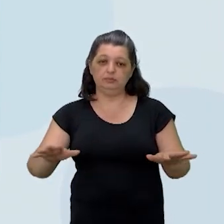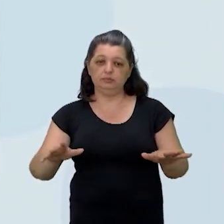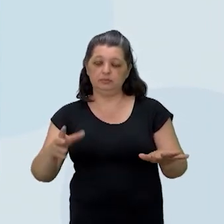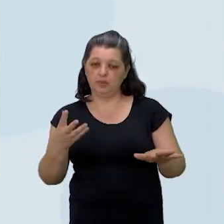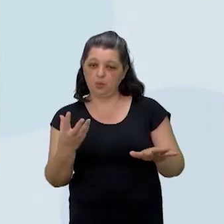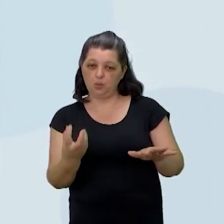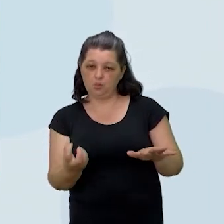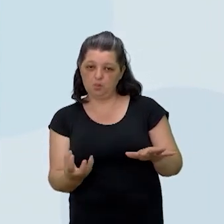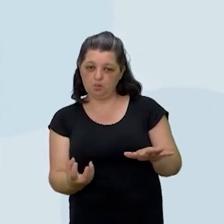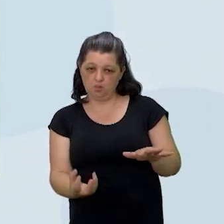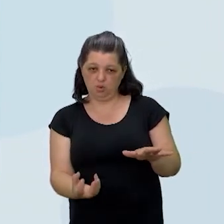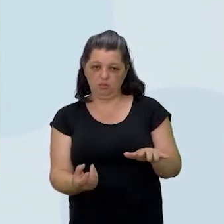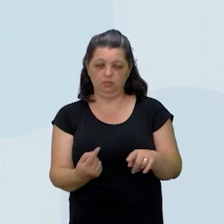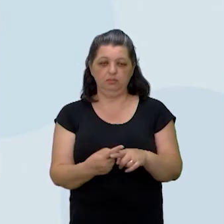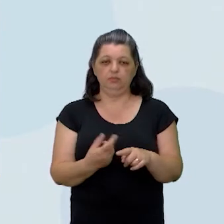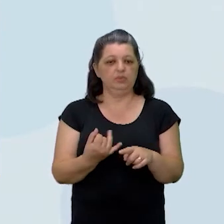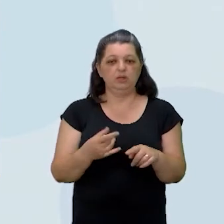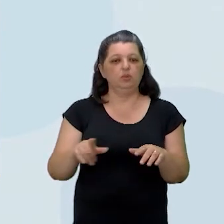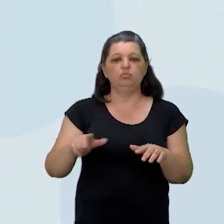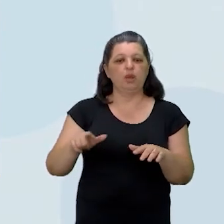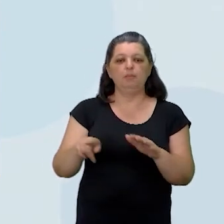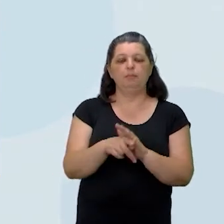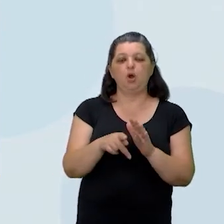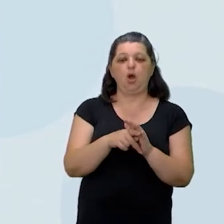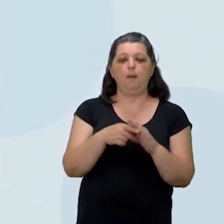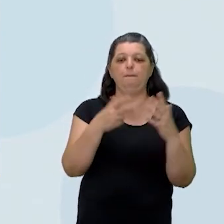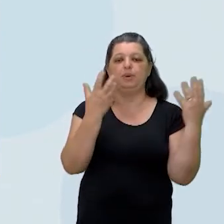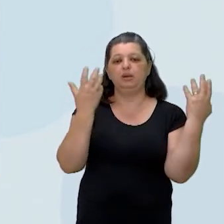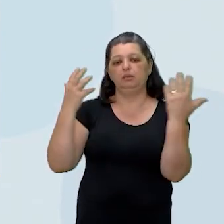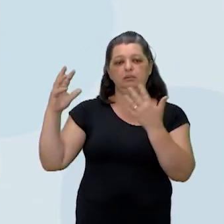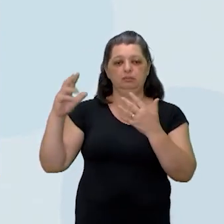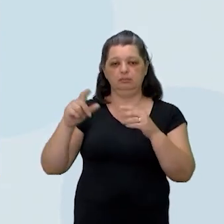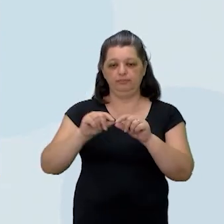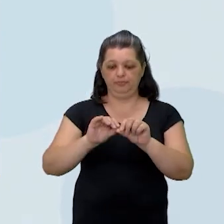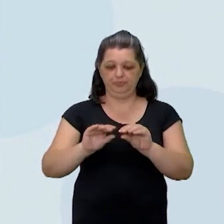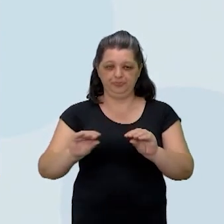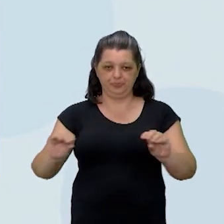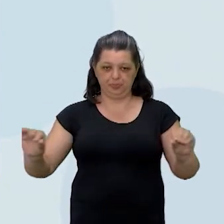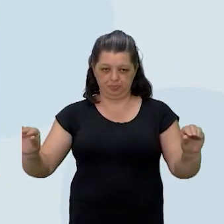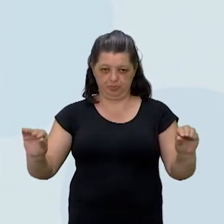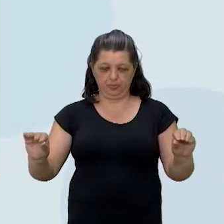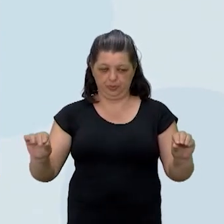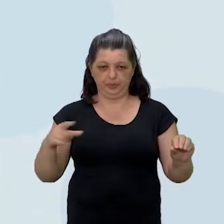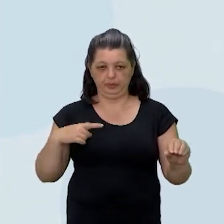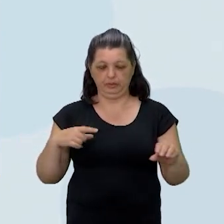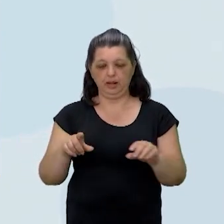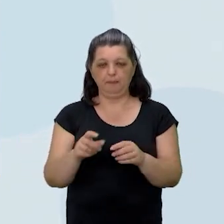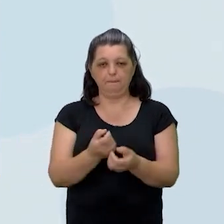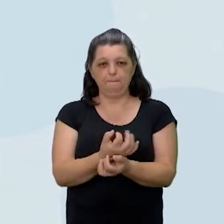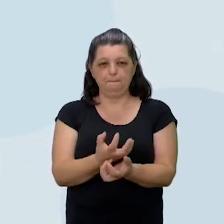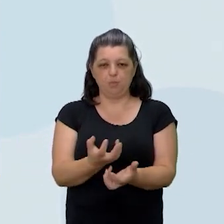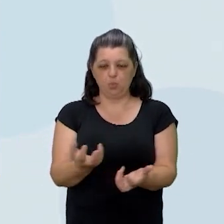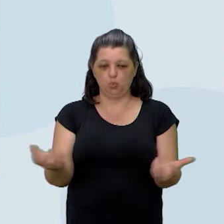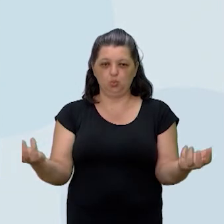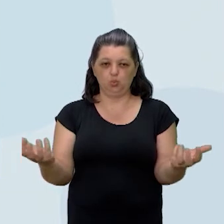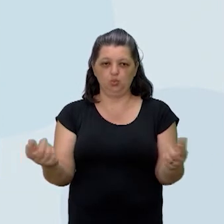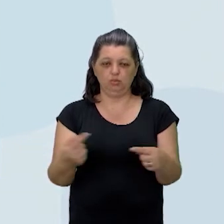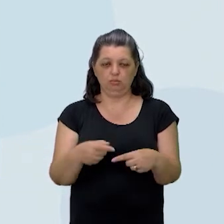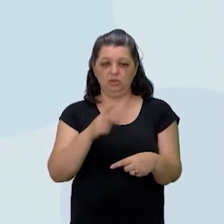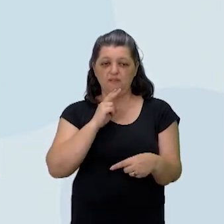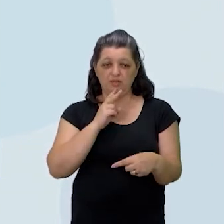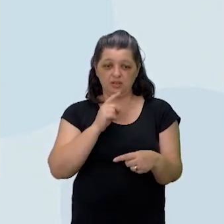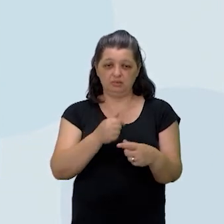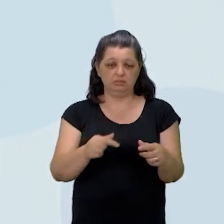chuva, se a gente não tem essa cobertura vegetal aqui, olha como a gente tem aqui, se a gente não tem essa cobertura vegetal, a água